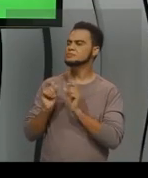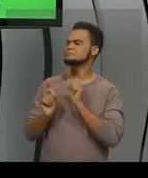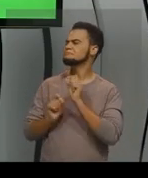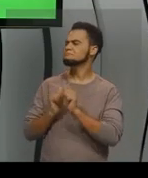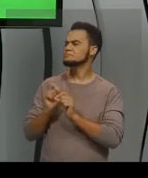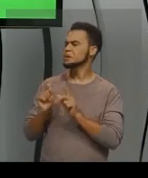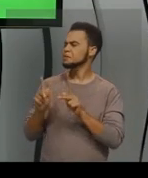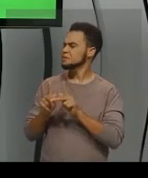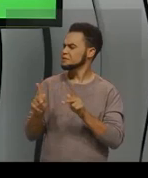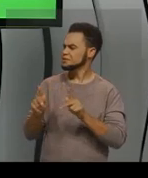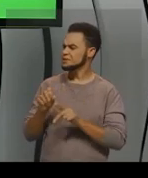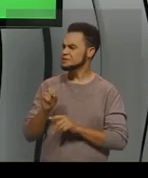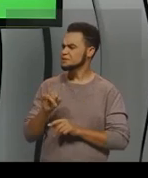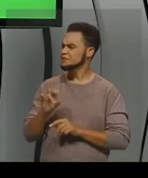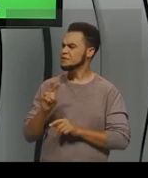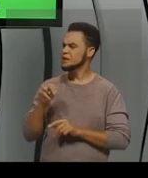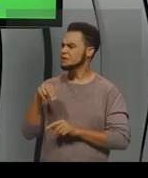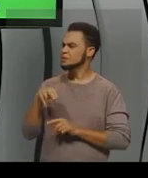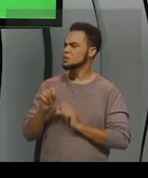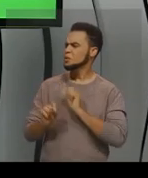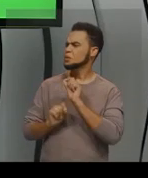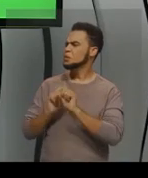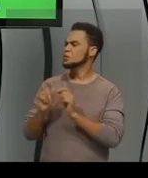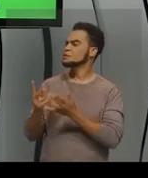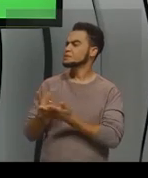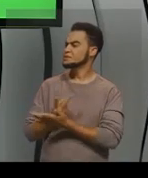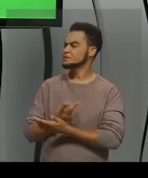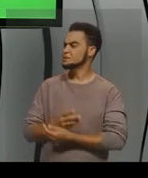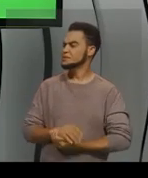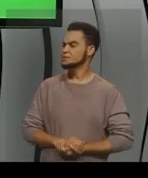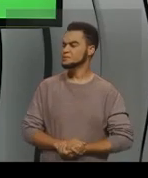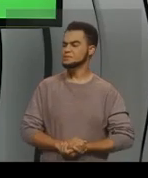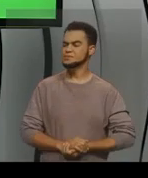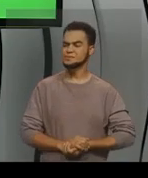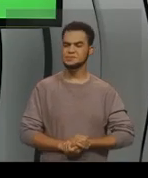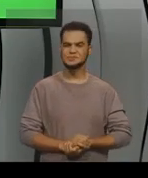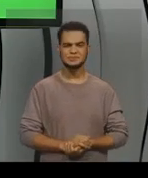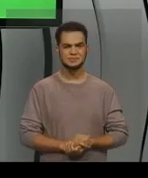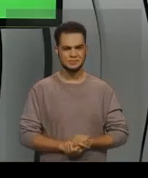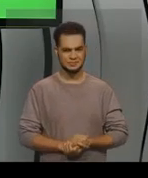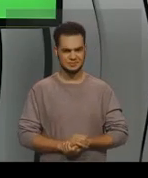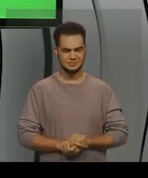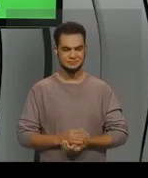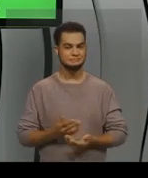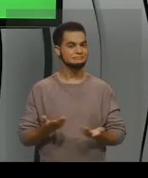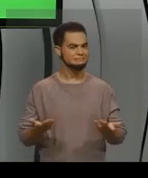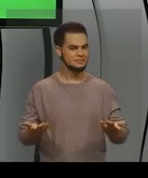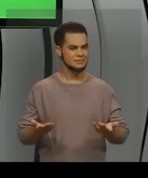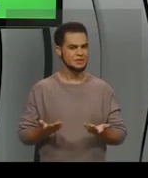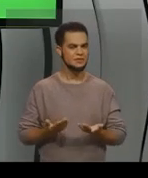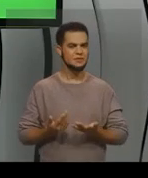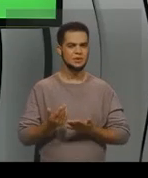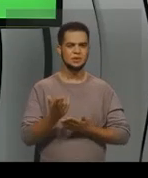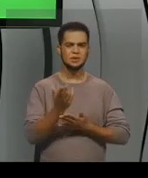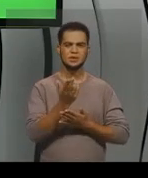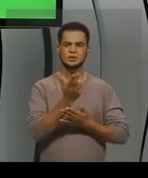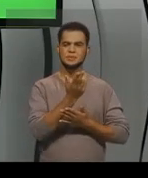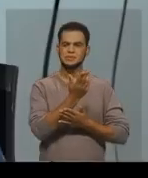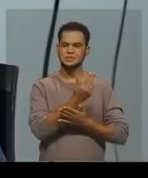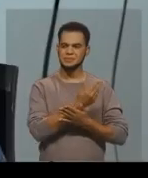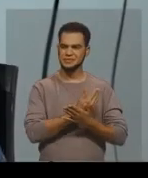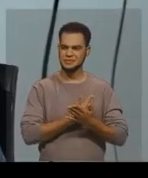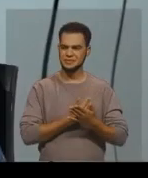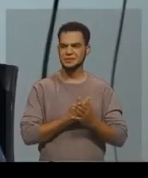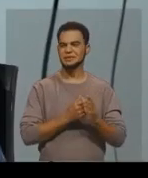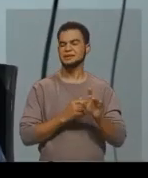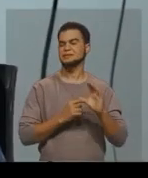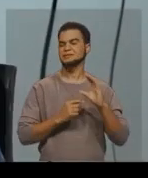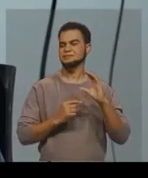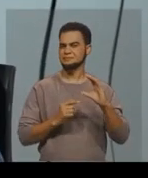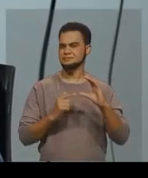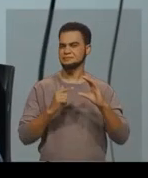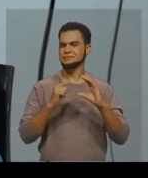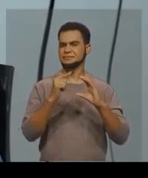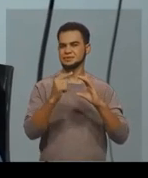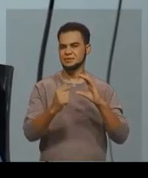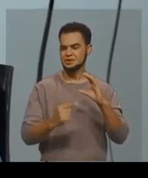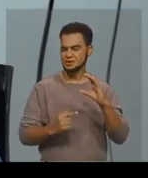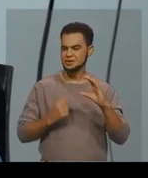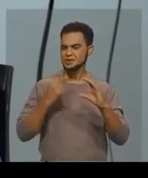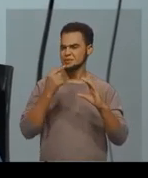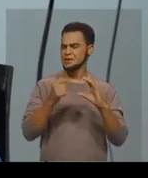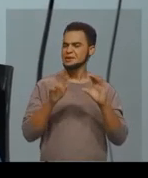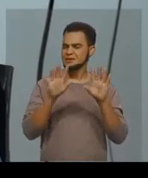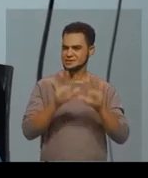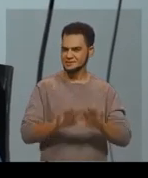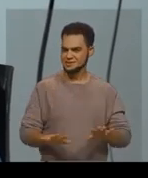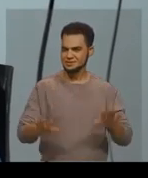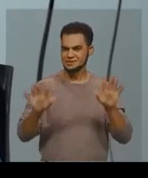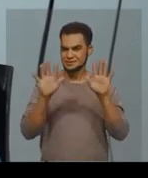quais foram os conteúdos abordados? Foram figuras geométricas espaciais, o ângulo e os seus elementos no